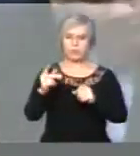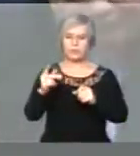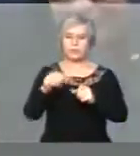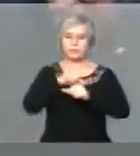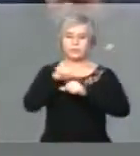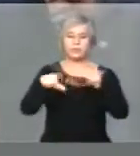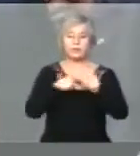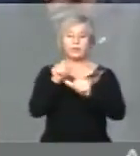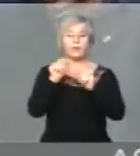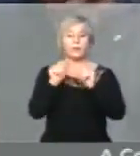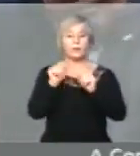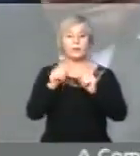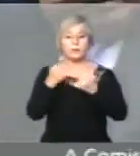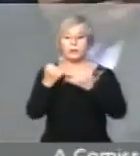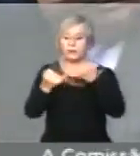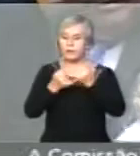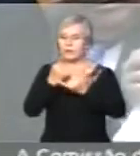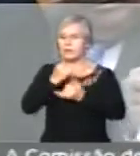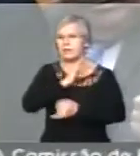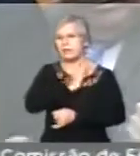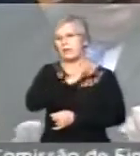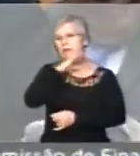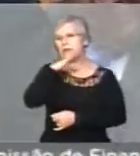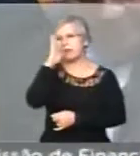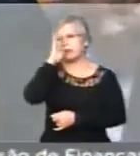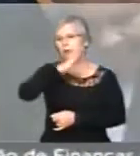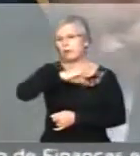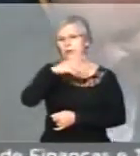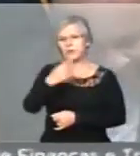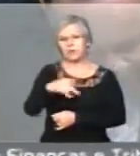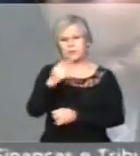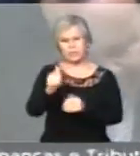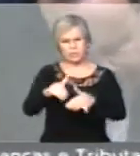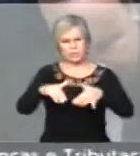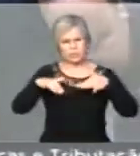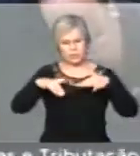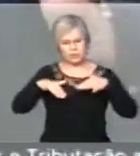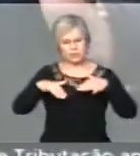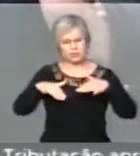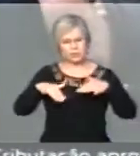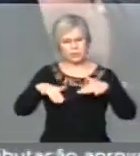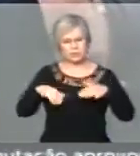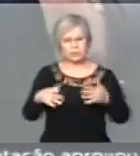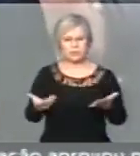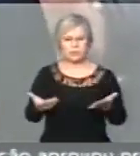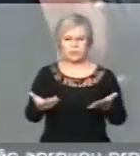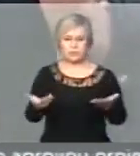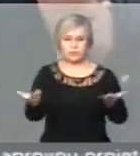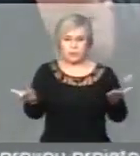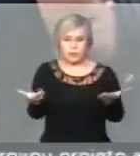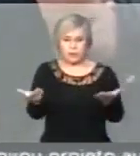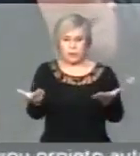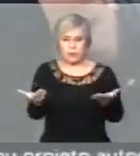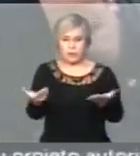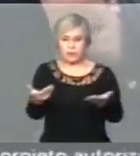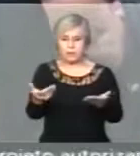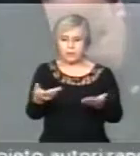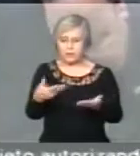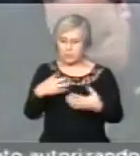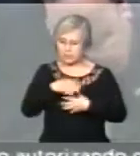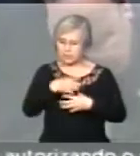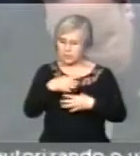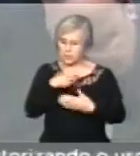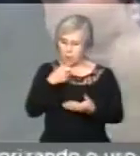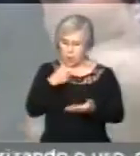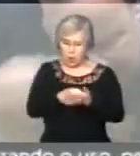mau gosto para o parlamento, para o executivo, para o povo brasileiro, que é obrigado a arcar